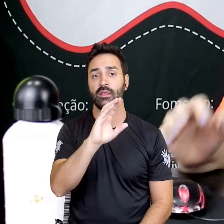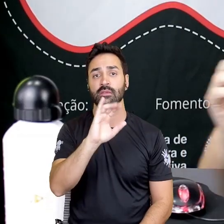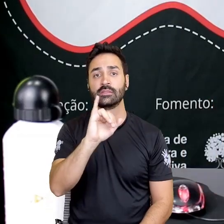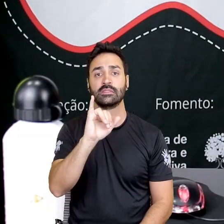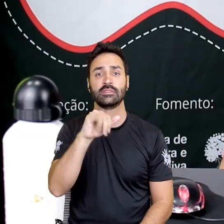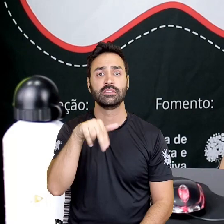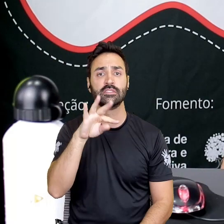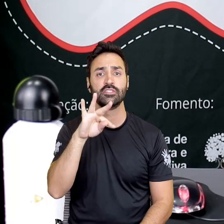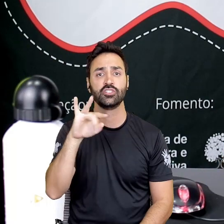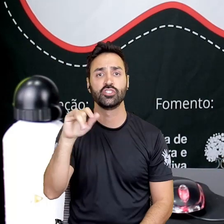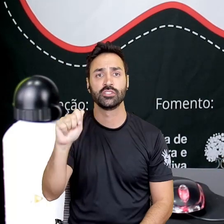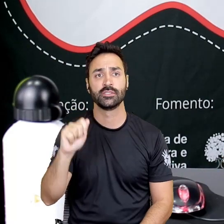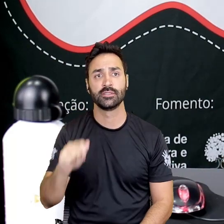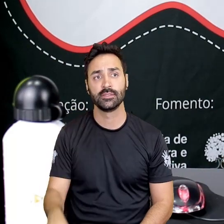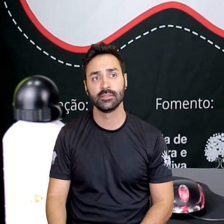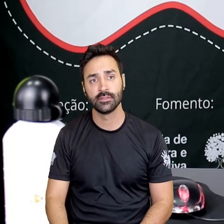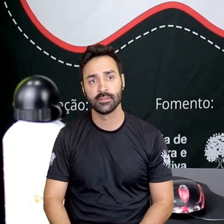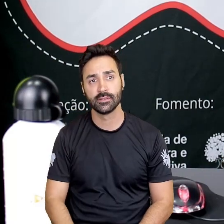Guimarães.